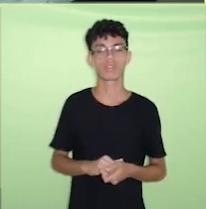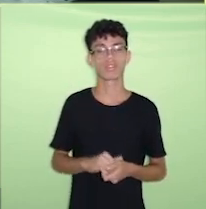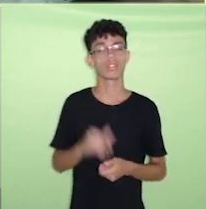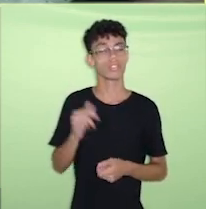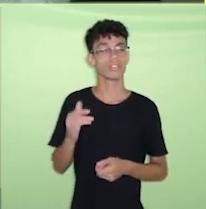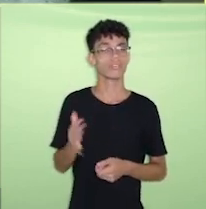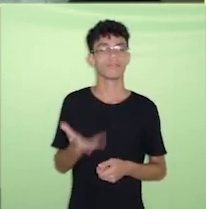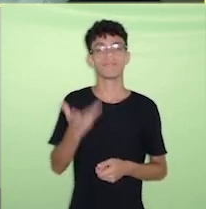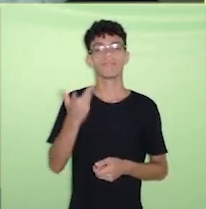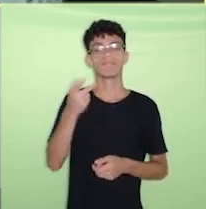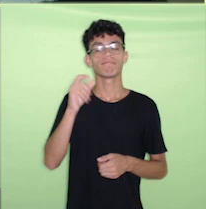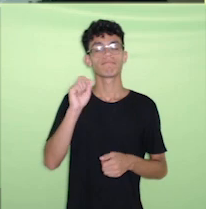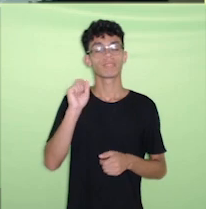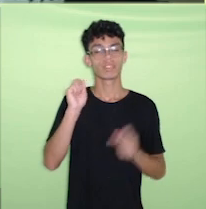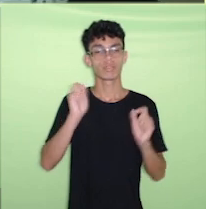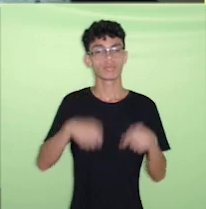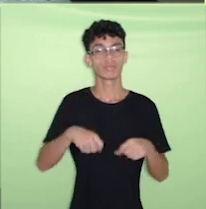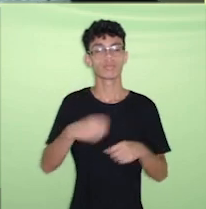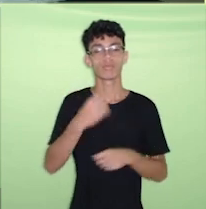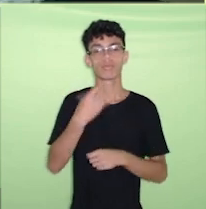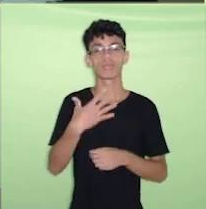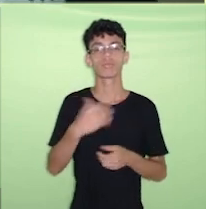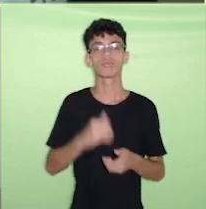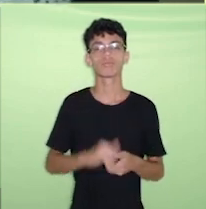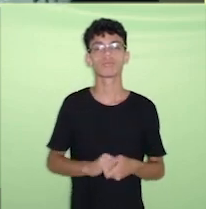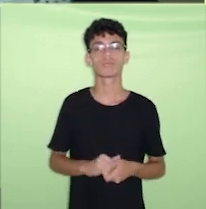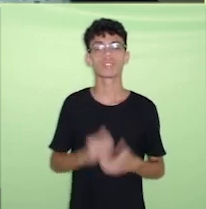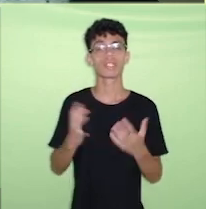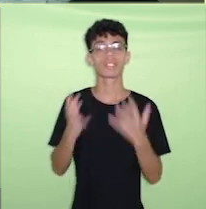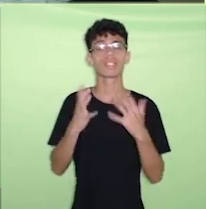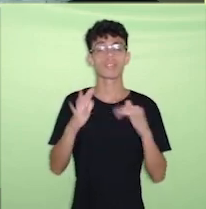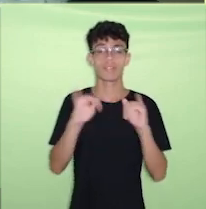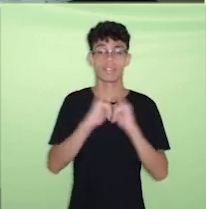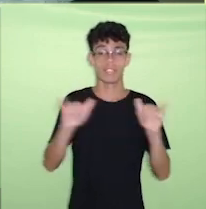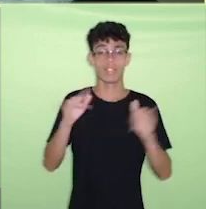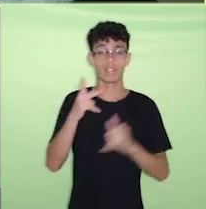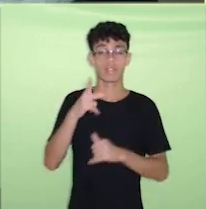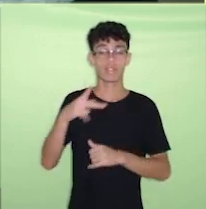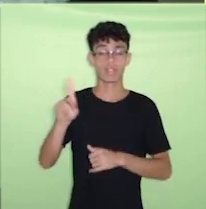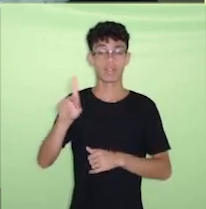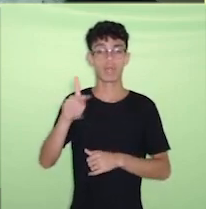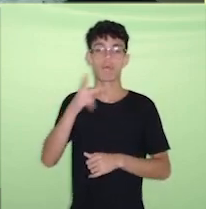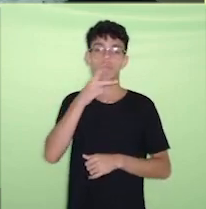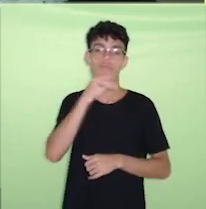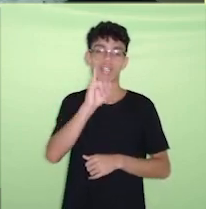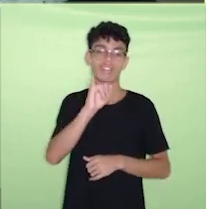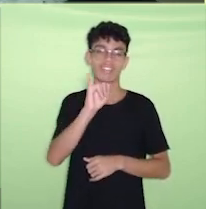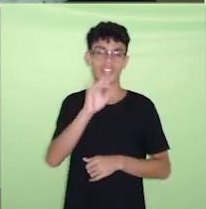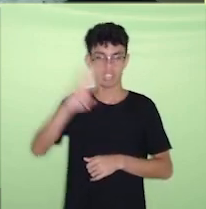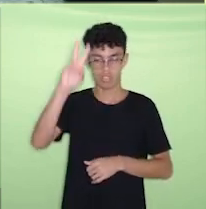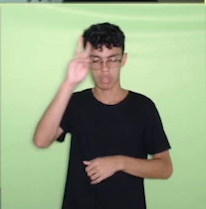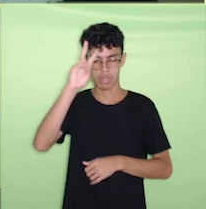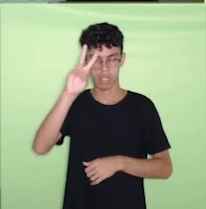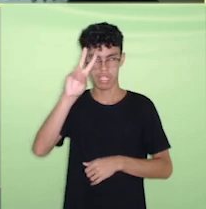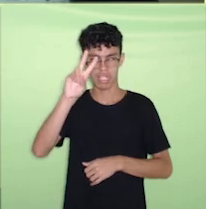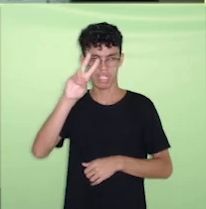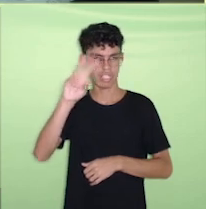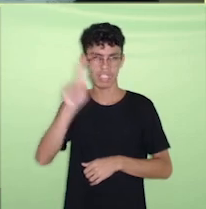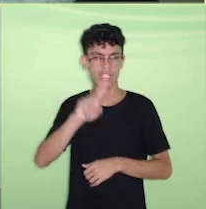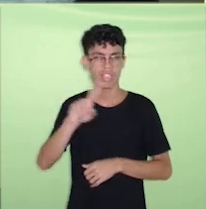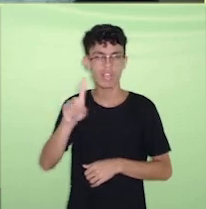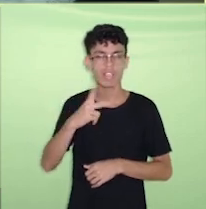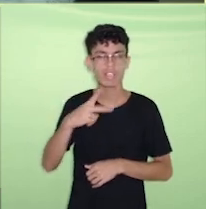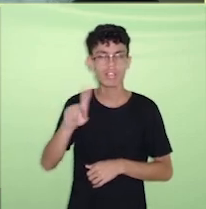qualificada, eficiente. Quer dizer que seu pai também não é aquele? Então, como era